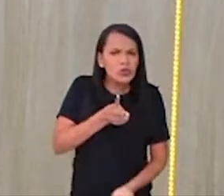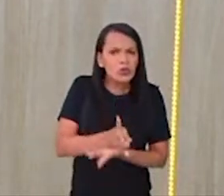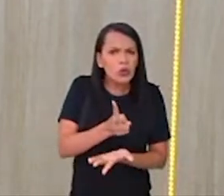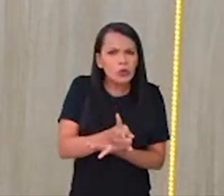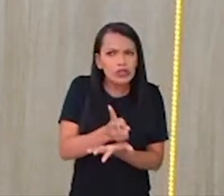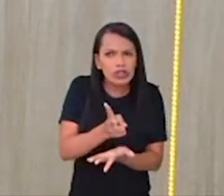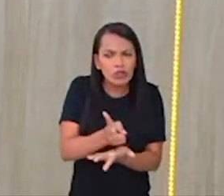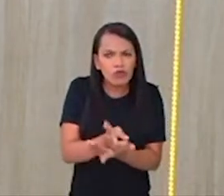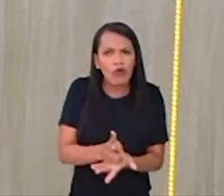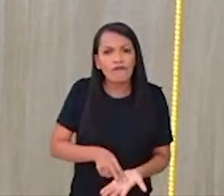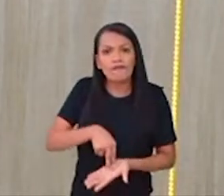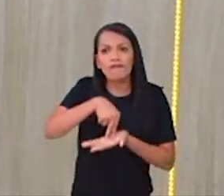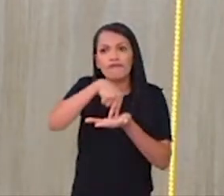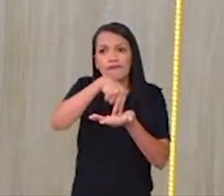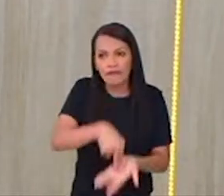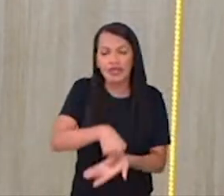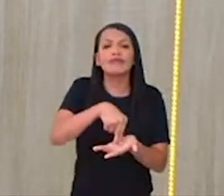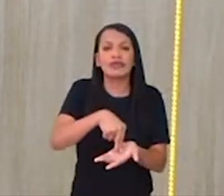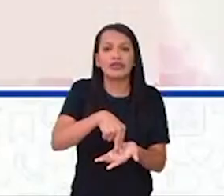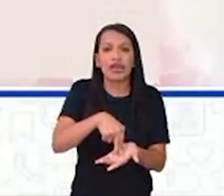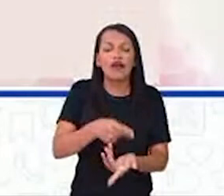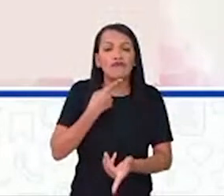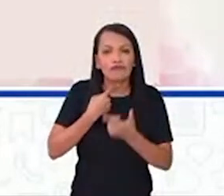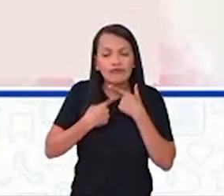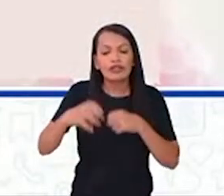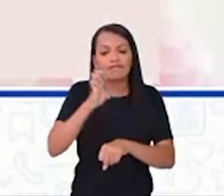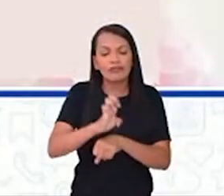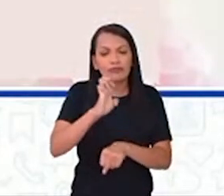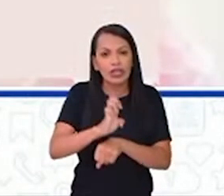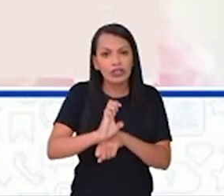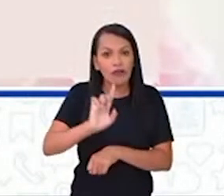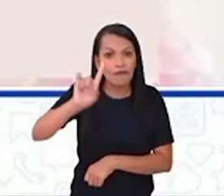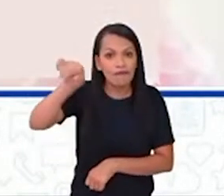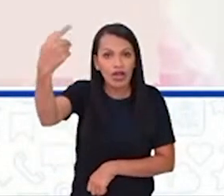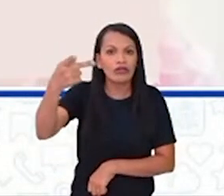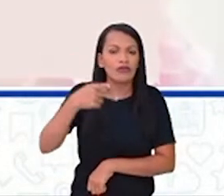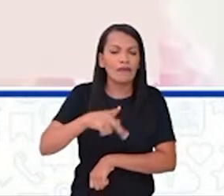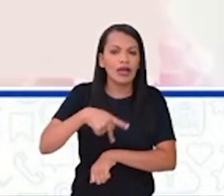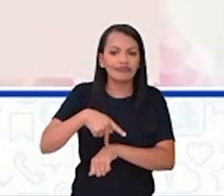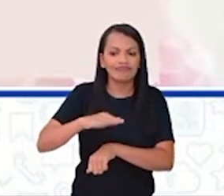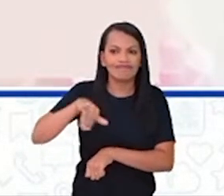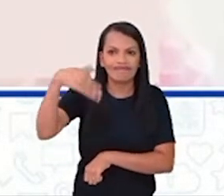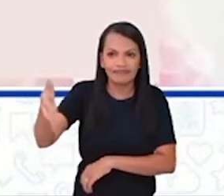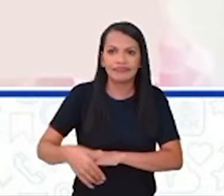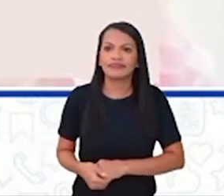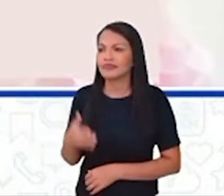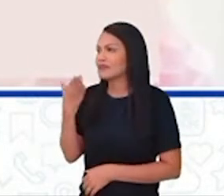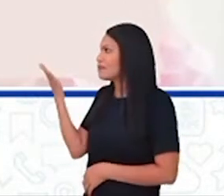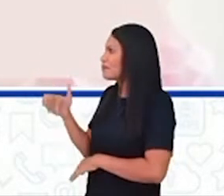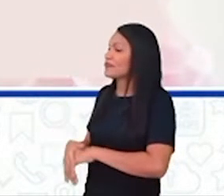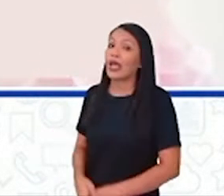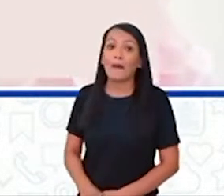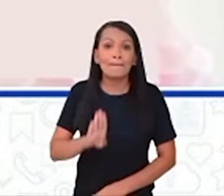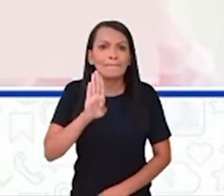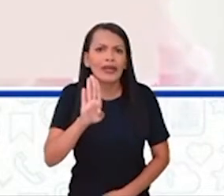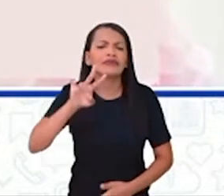para trás, né? Na letra B, quando eu digo que os acionistas estavam com um pé atrás